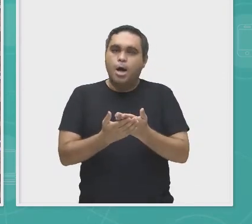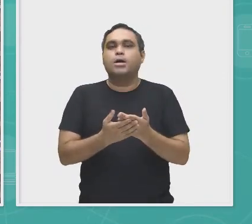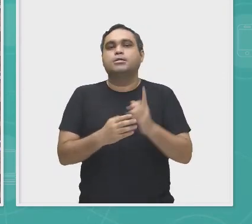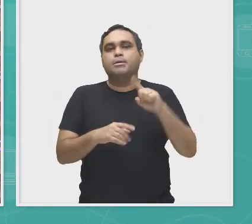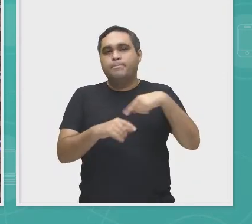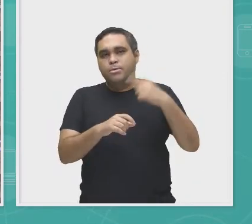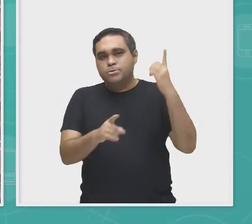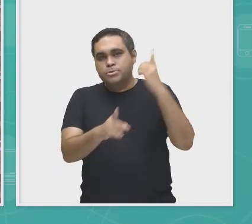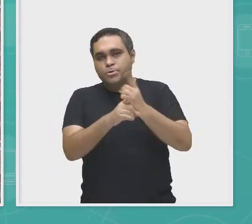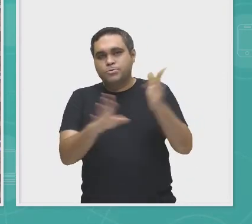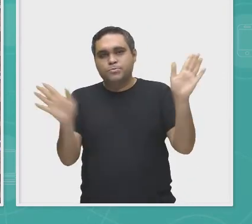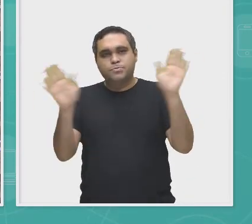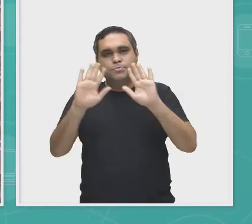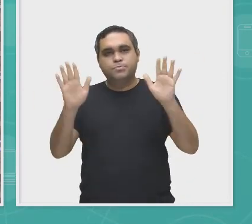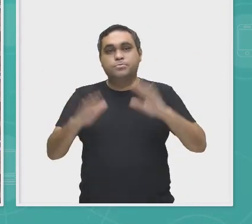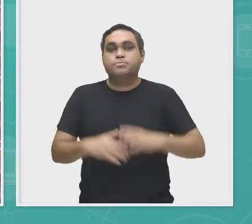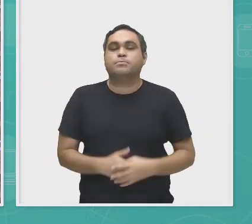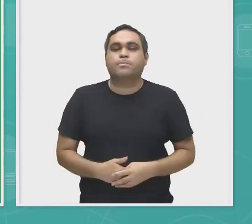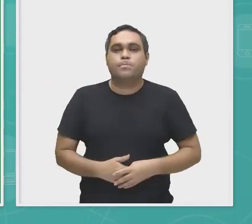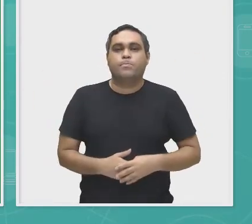próxima oportunidade.